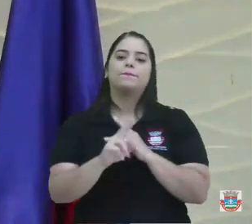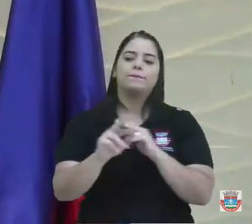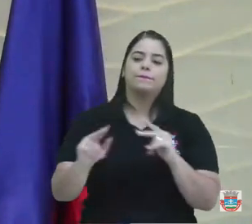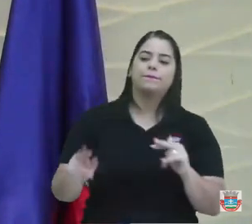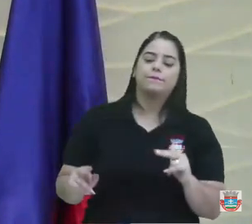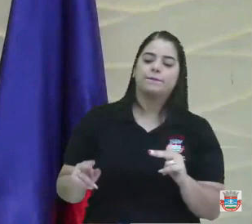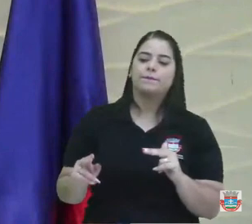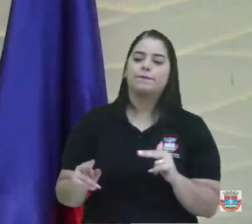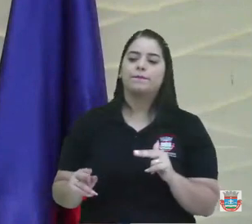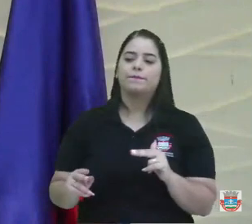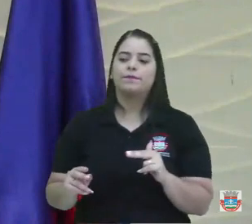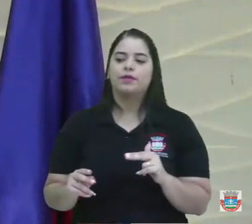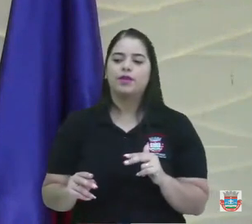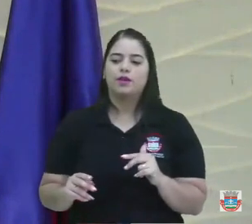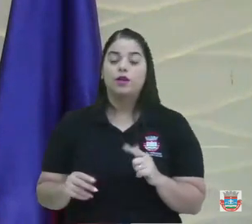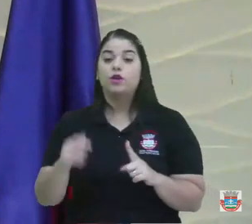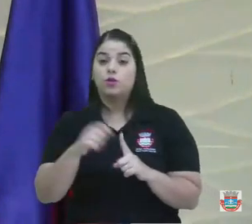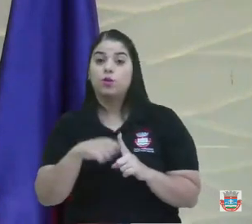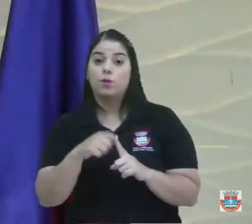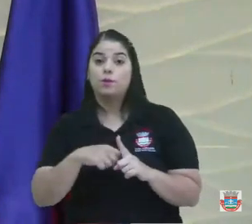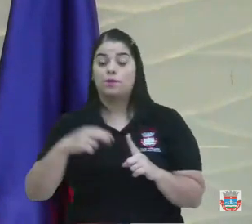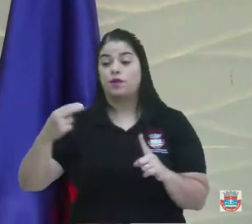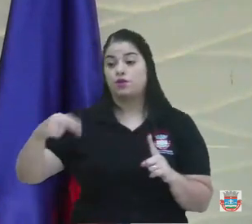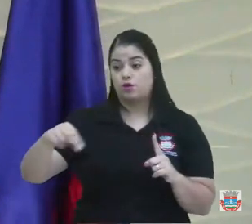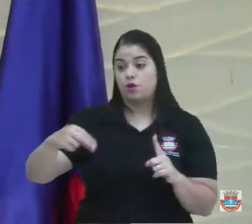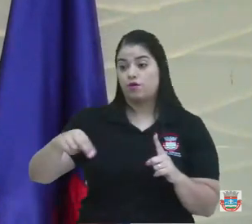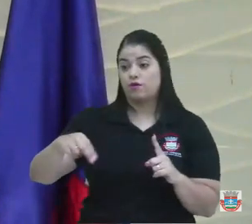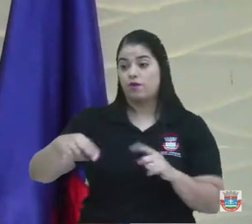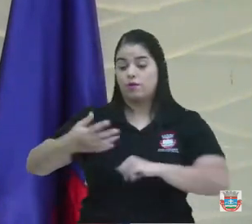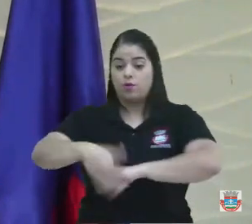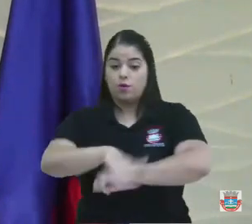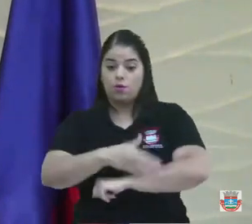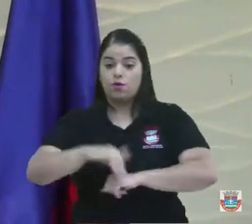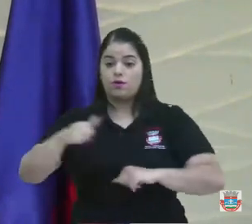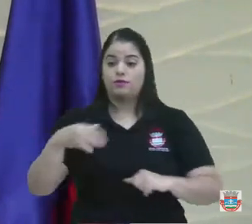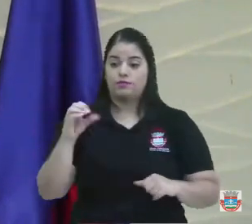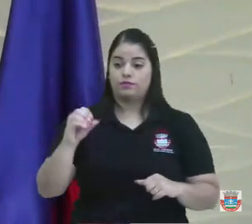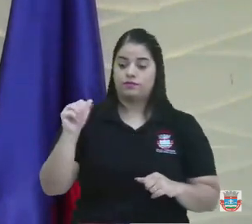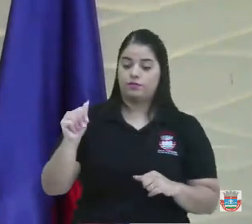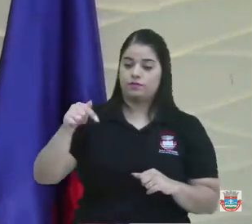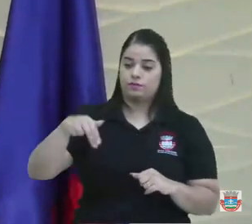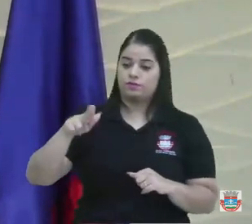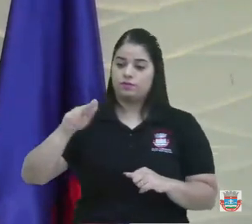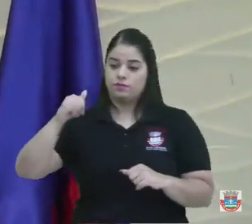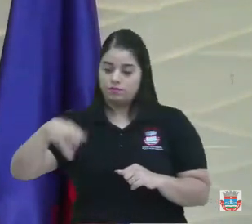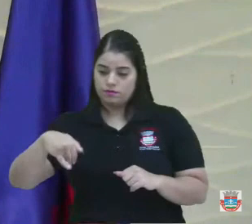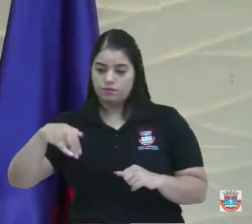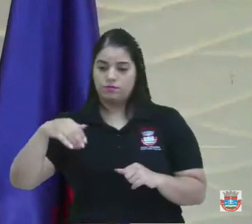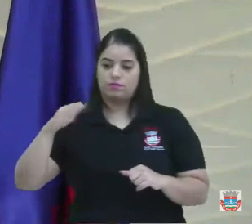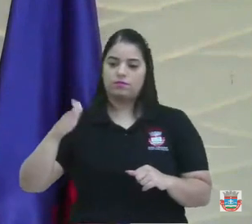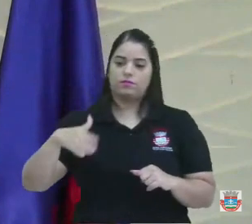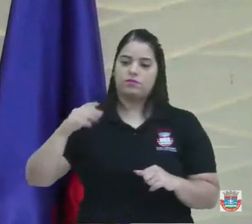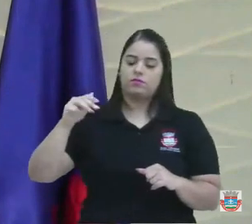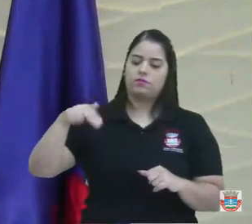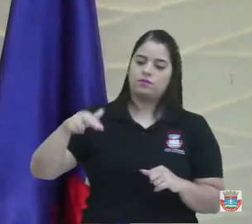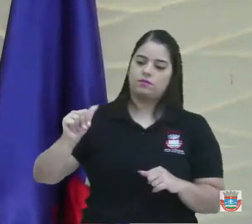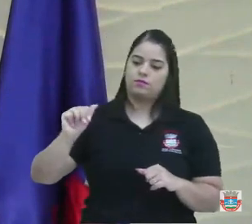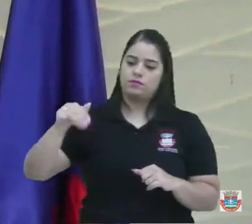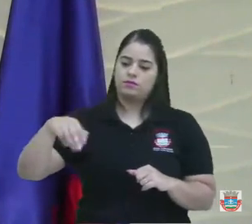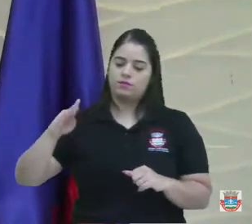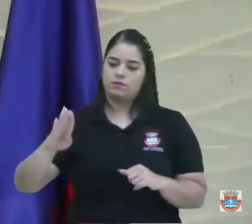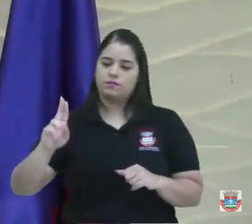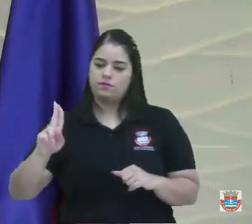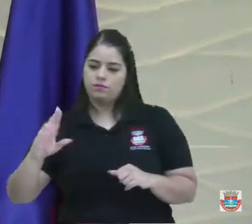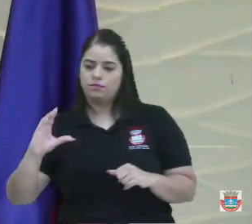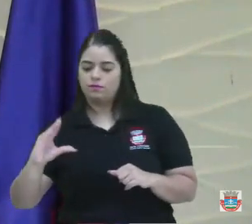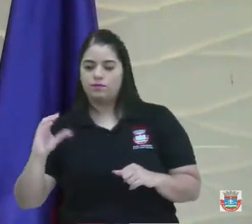E no início de novembro, abastecer a Joaquim Nabuco, suas travessas, e aquela região ali do Terreiros, Ricardo Ferreira,